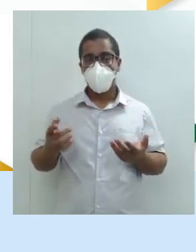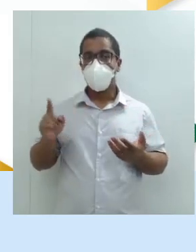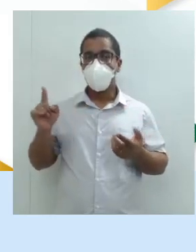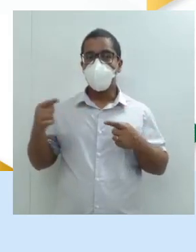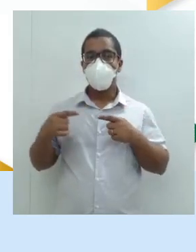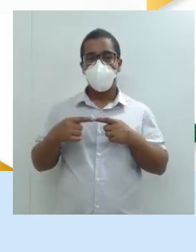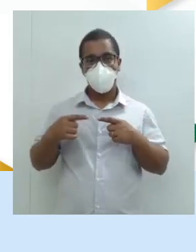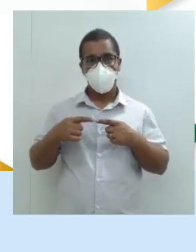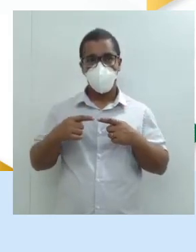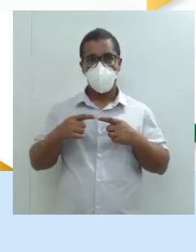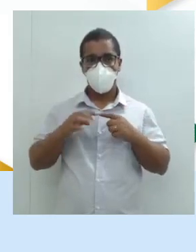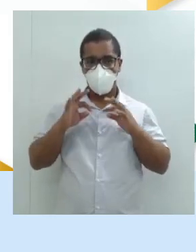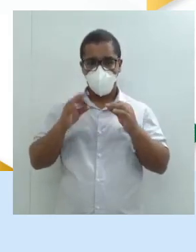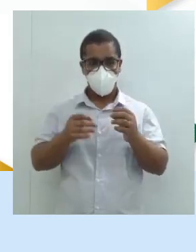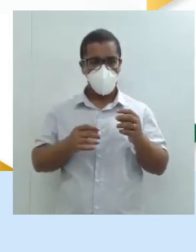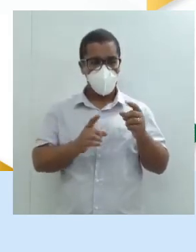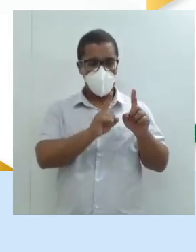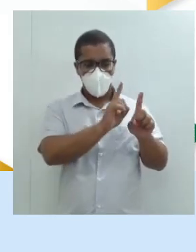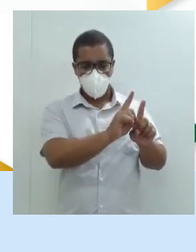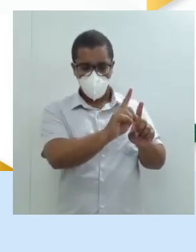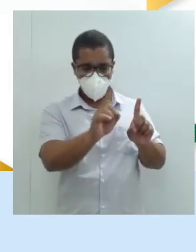lá todos os pinos.